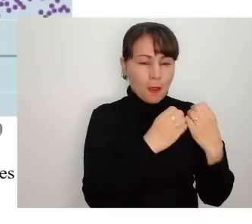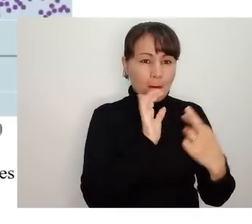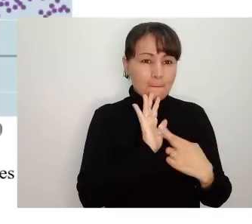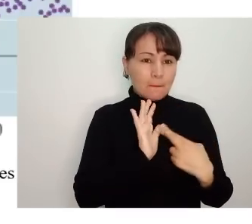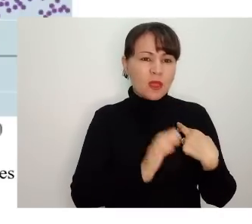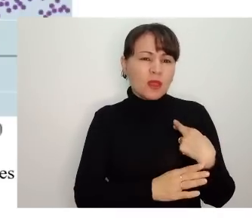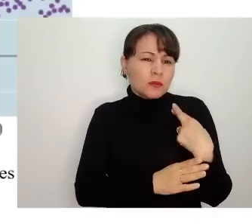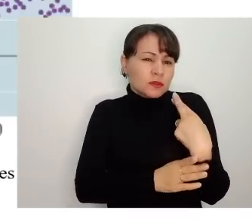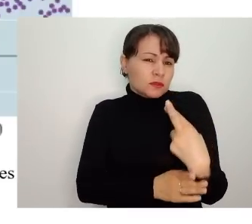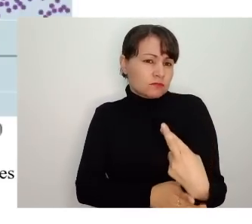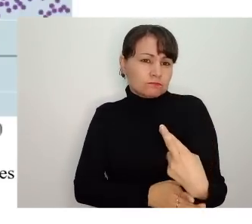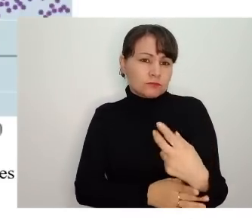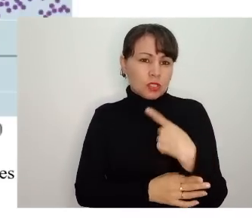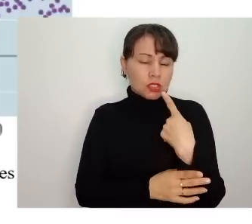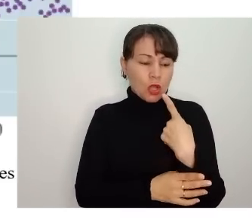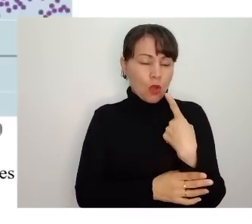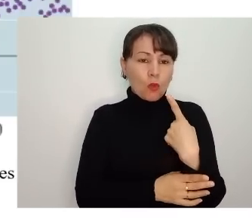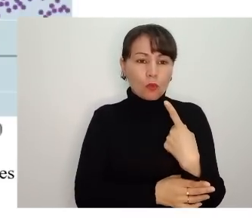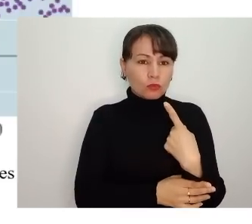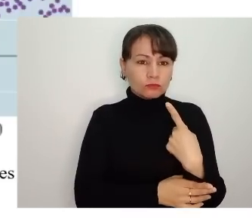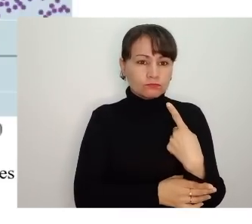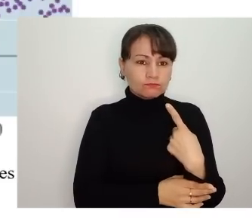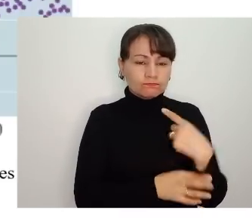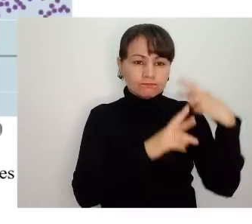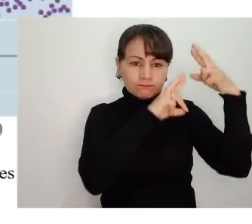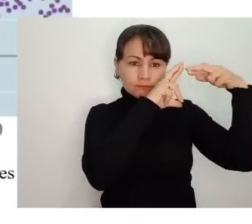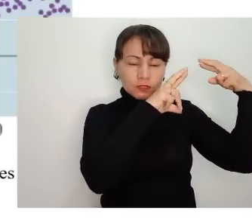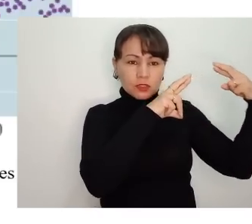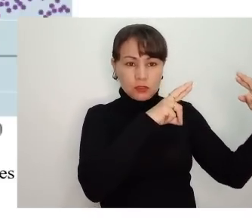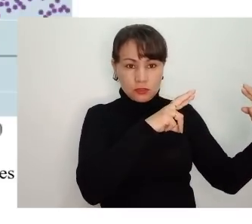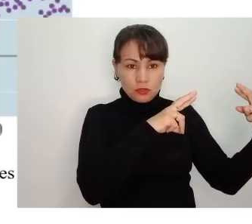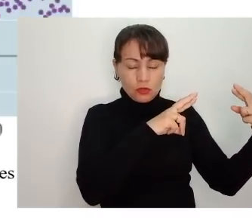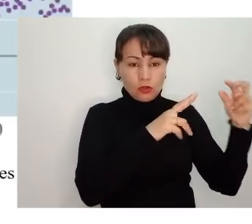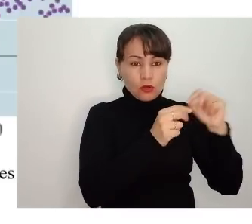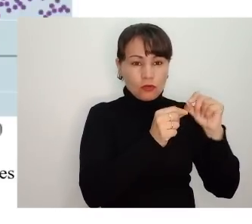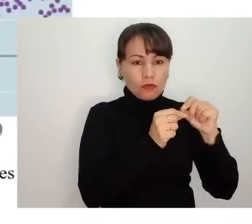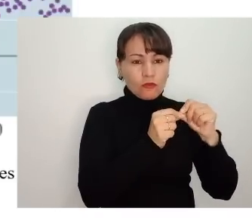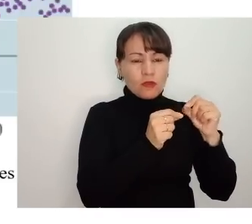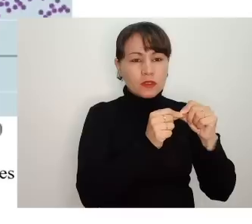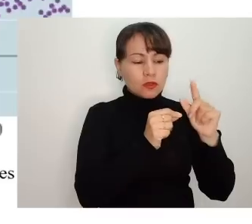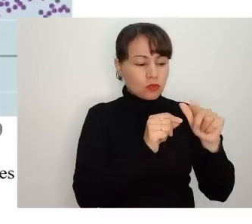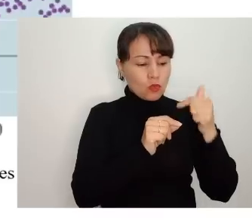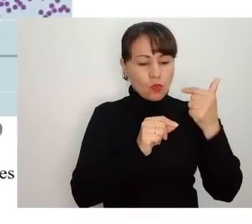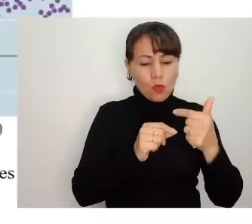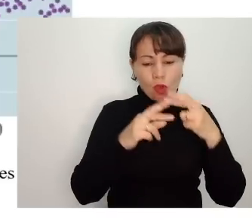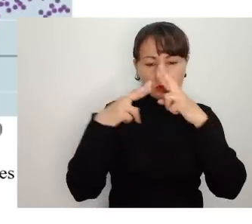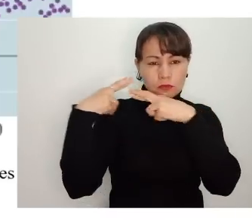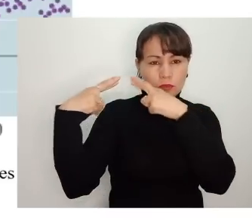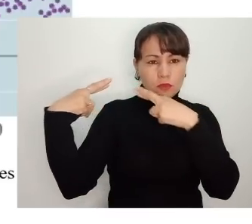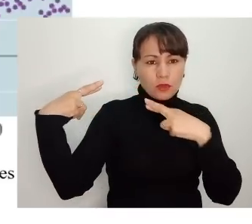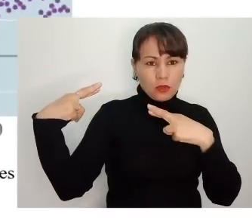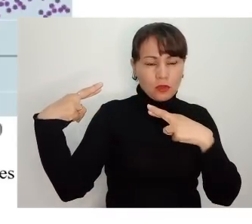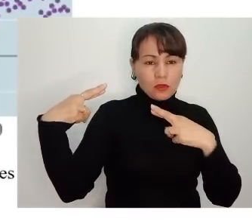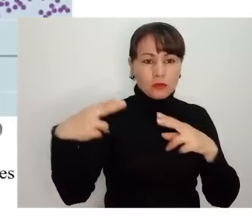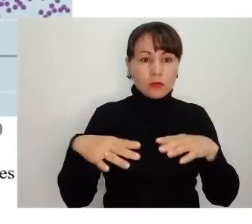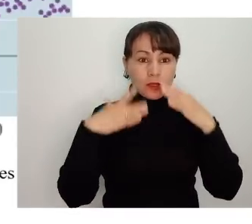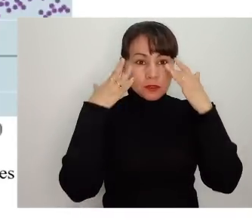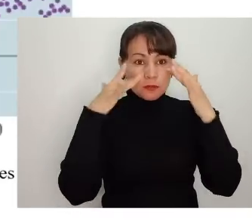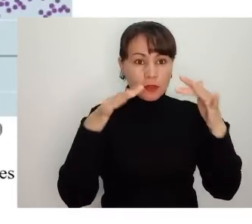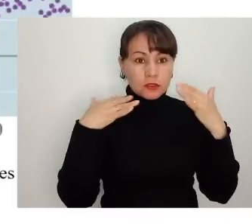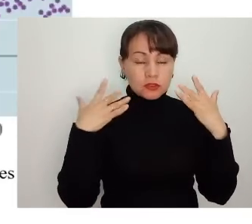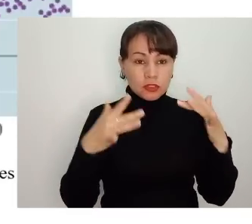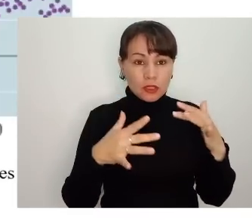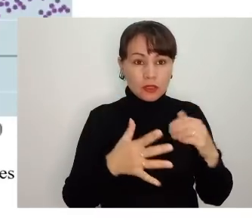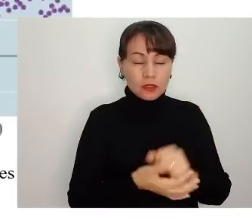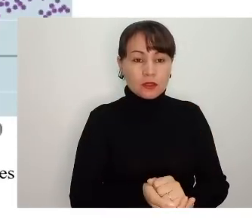esquematicamente representando uma sinapse só aqui, né? um neurônio fazendo uma sinapse com outro neurônio. Mas